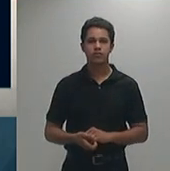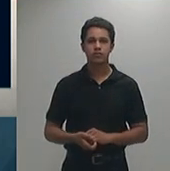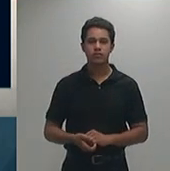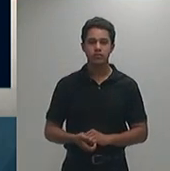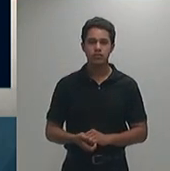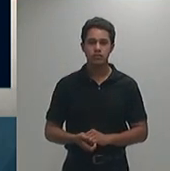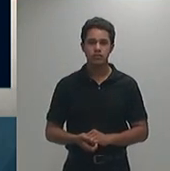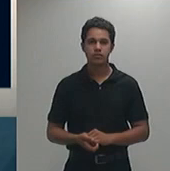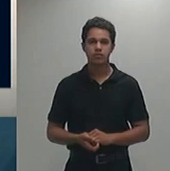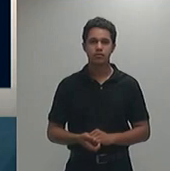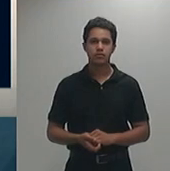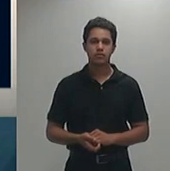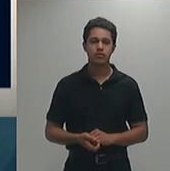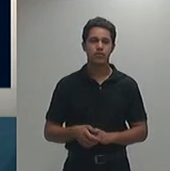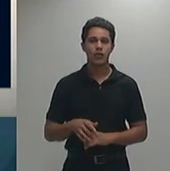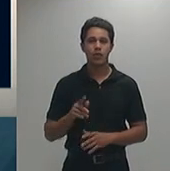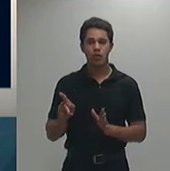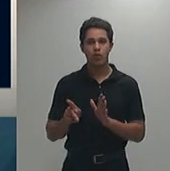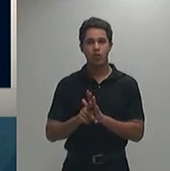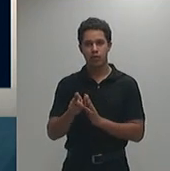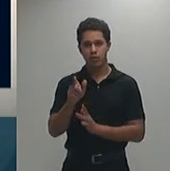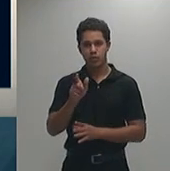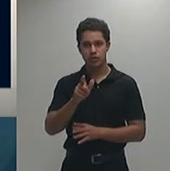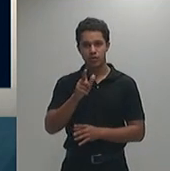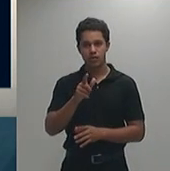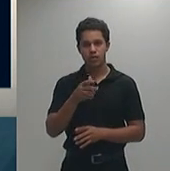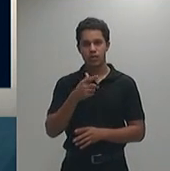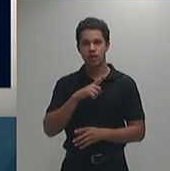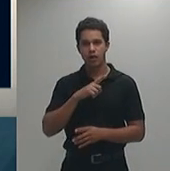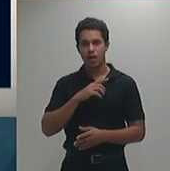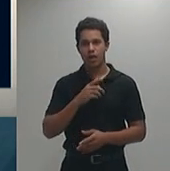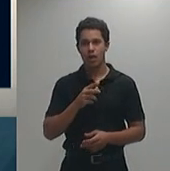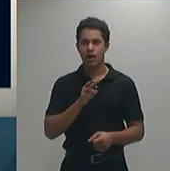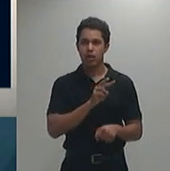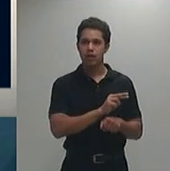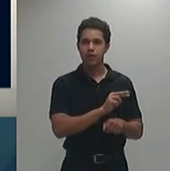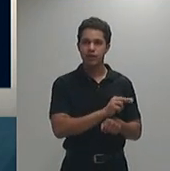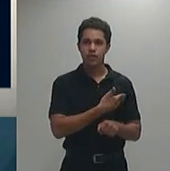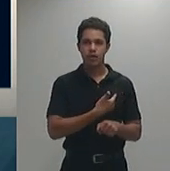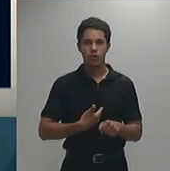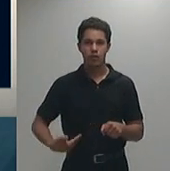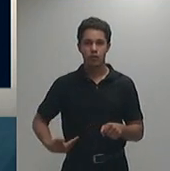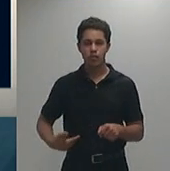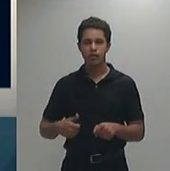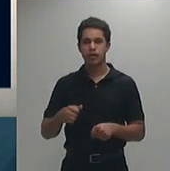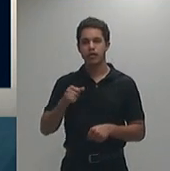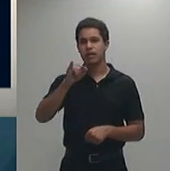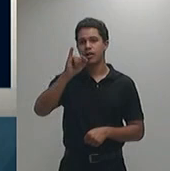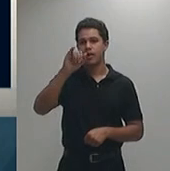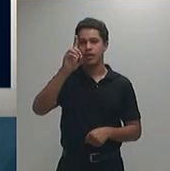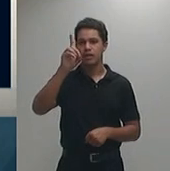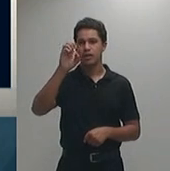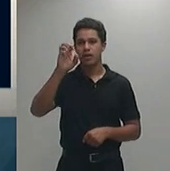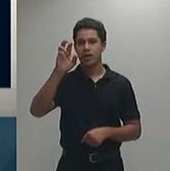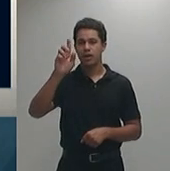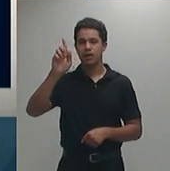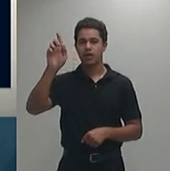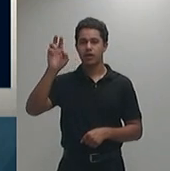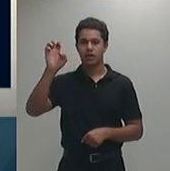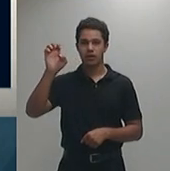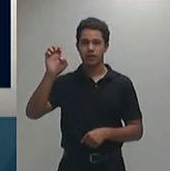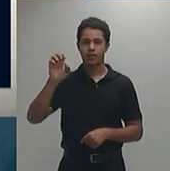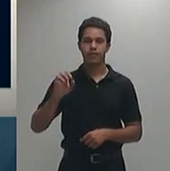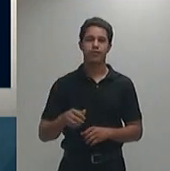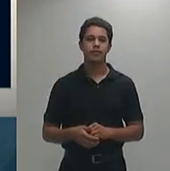e é pelo recorrido nós temos aqui a defensoria pública e o idec bom então é isso